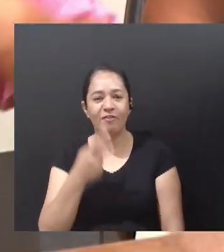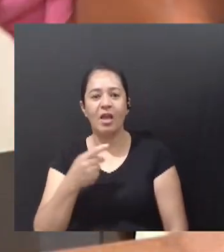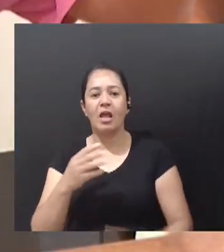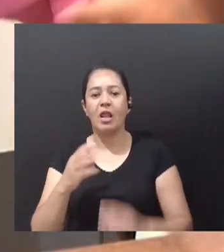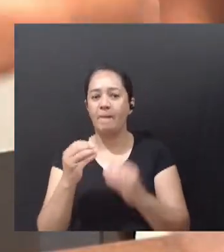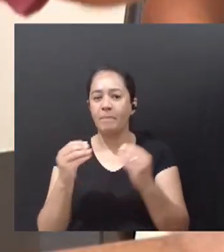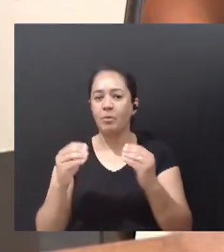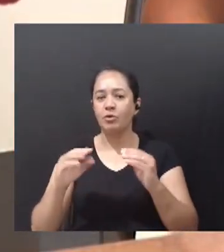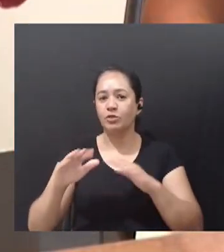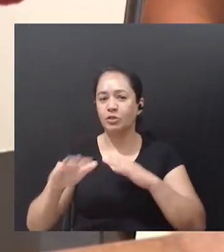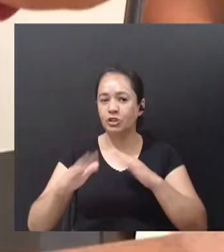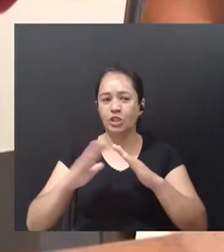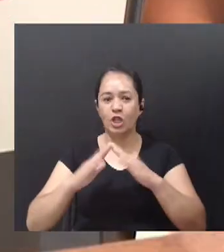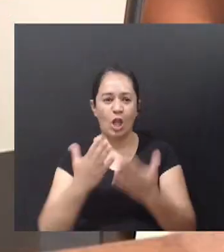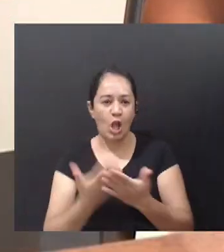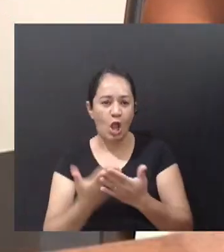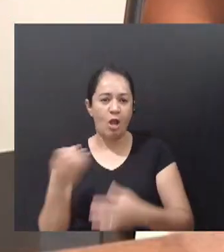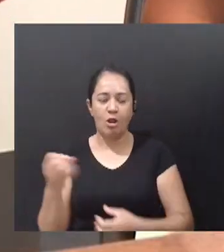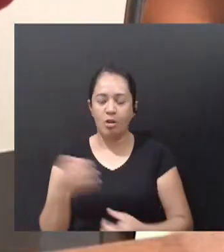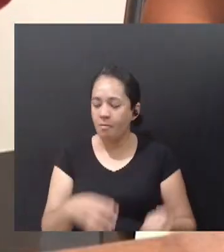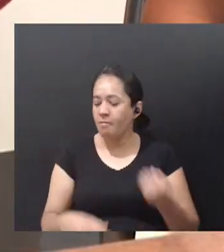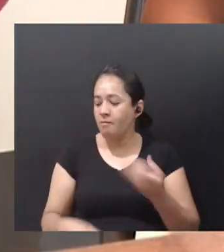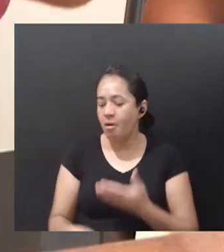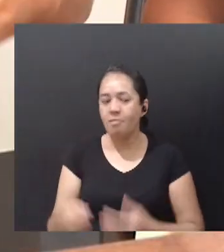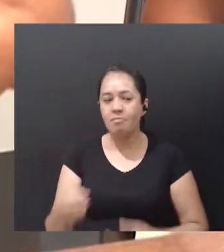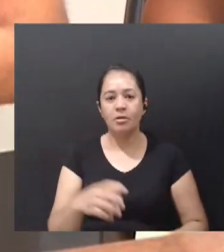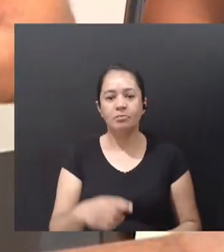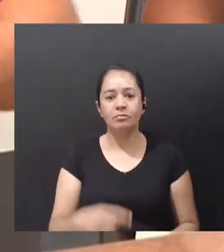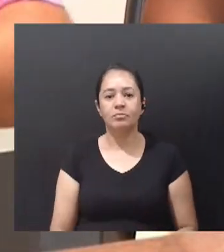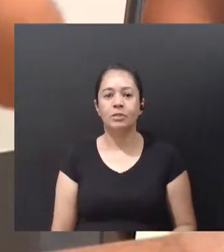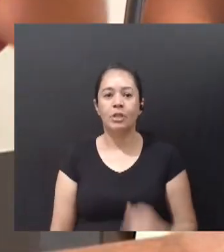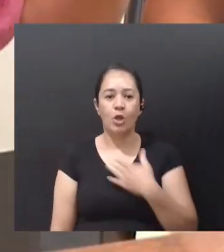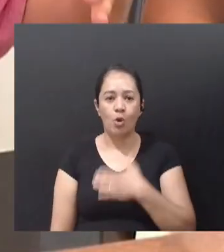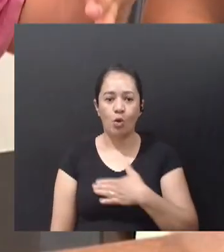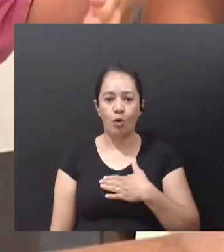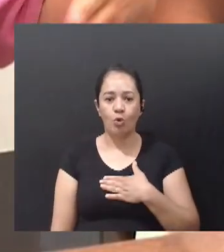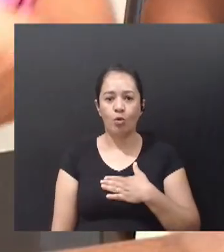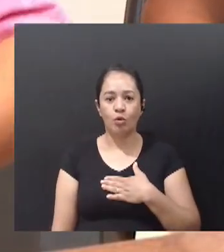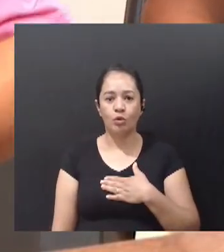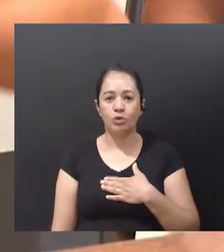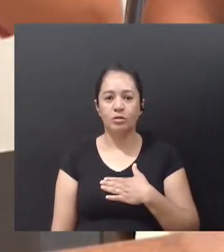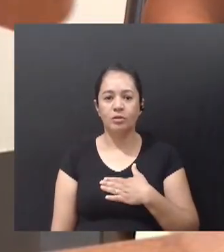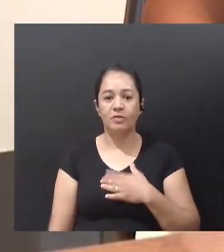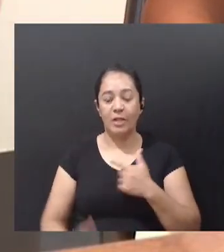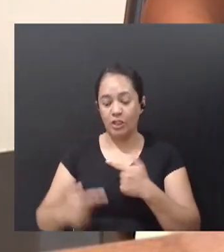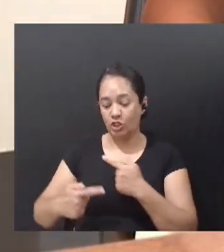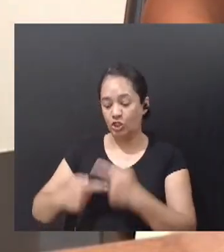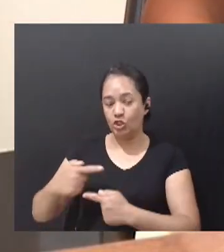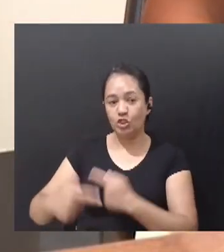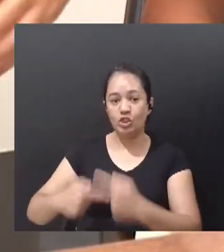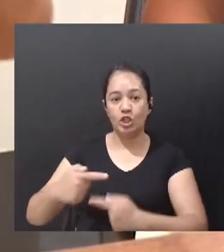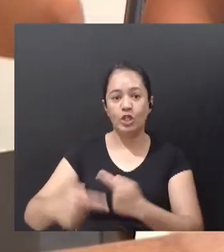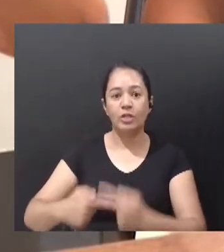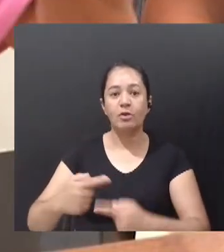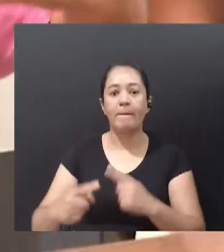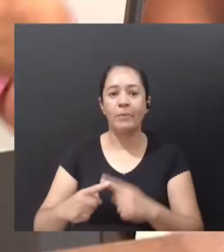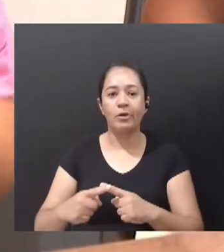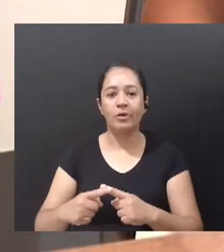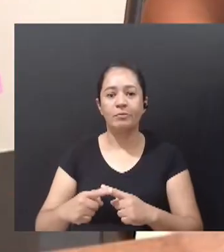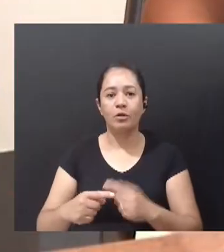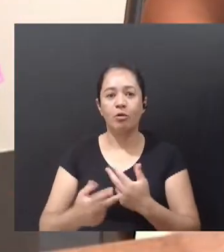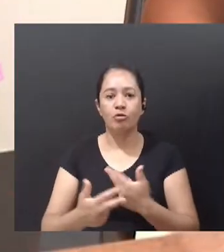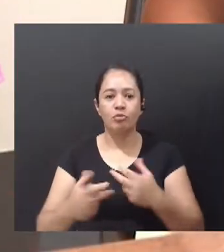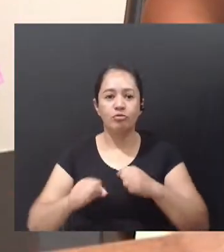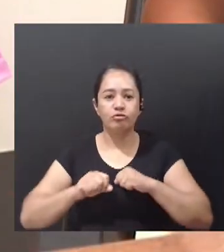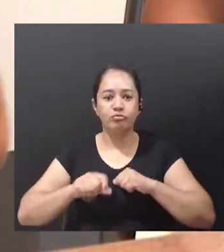Escola, nova escola, tal. Eu gosto muito do Gog quando ele fala em gerações, porque geração, né, é uma coisa que vai passando, né?